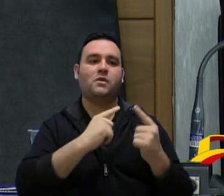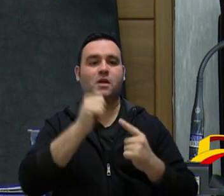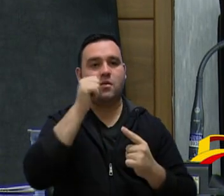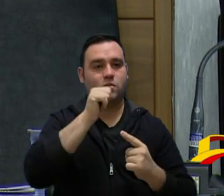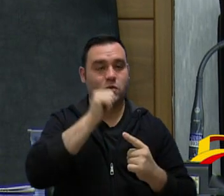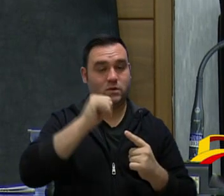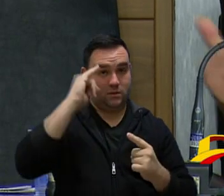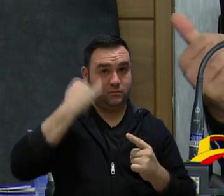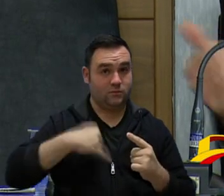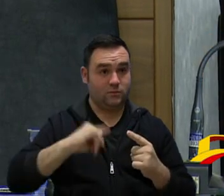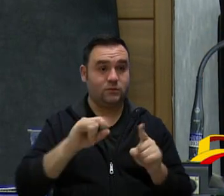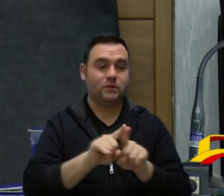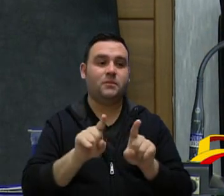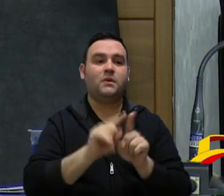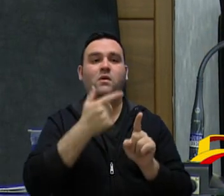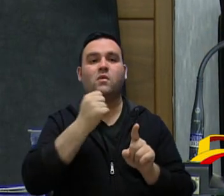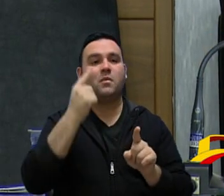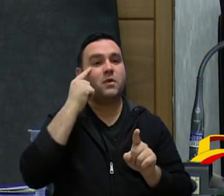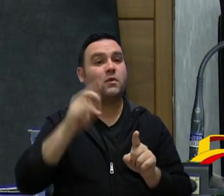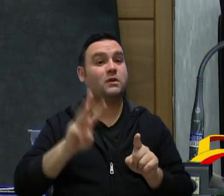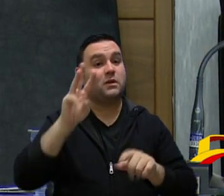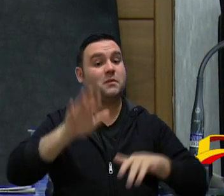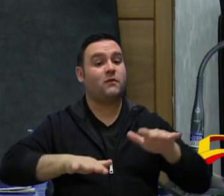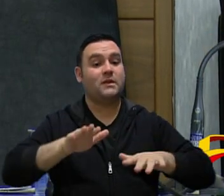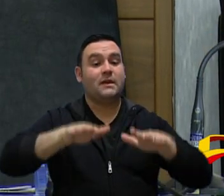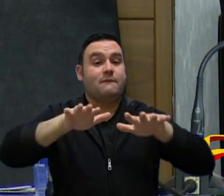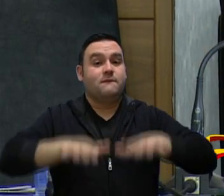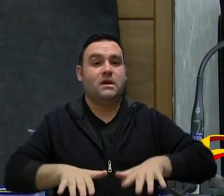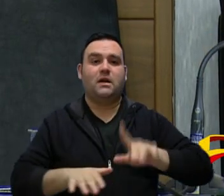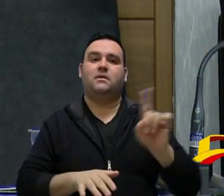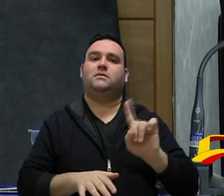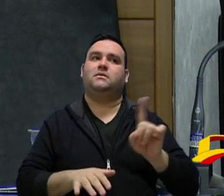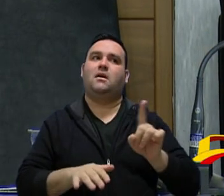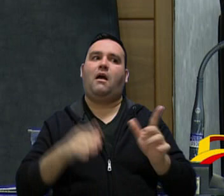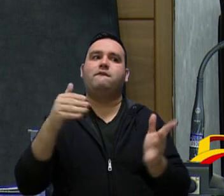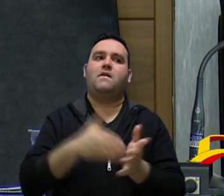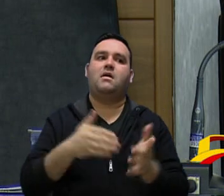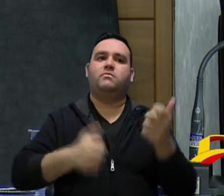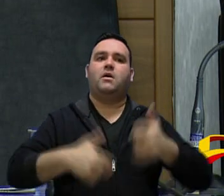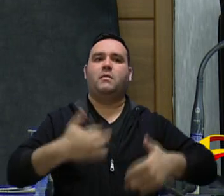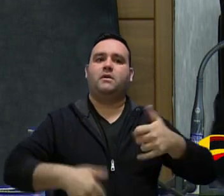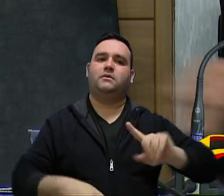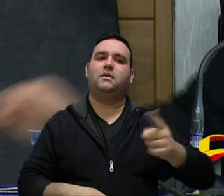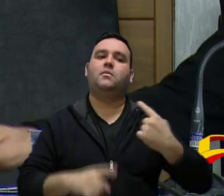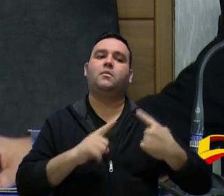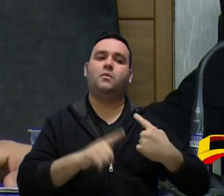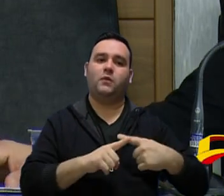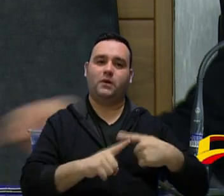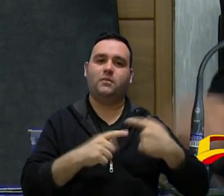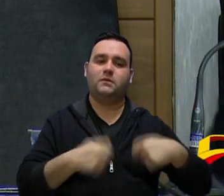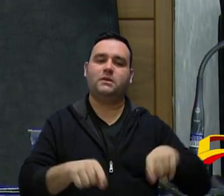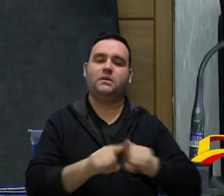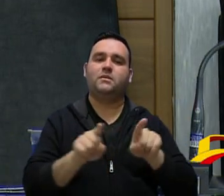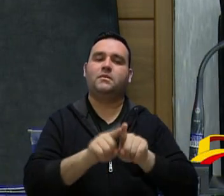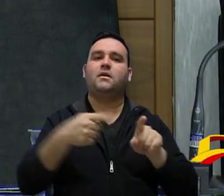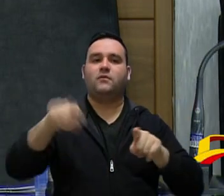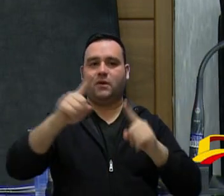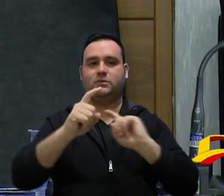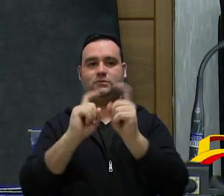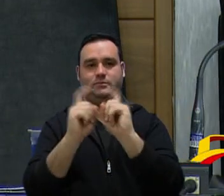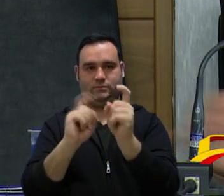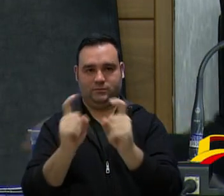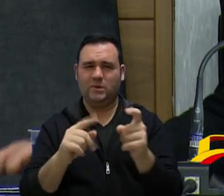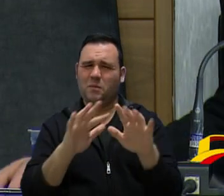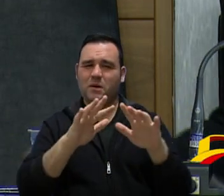prefeita e até mesmo doutor ademir watanabe talvez não fique conosco até o final e também vai precisar participar desta reunião